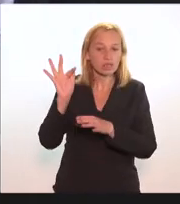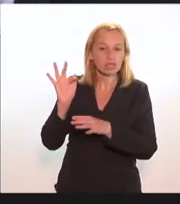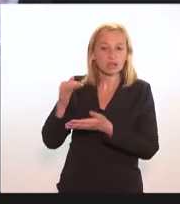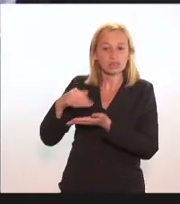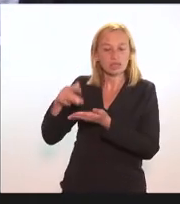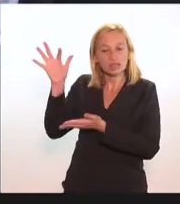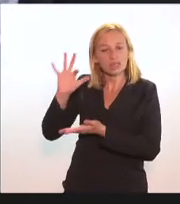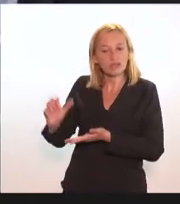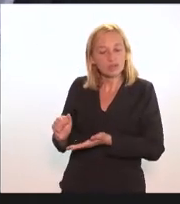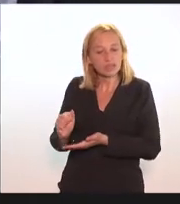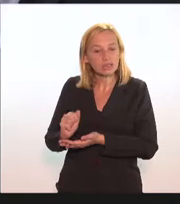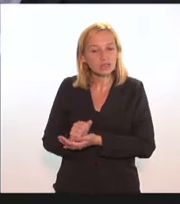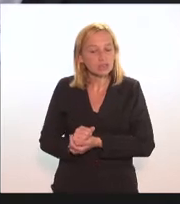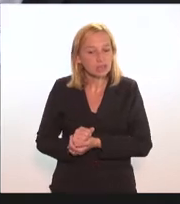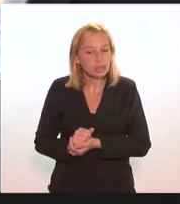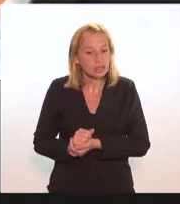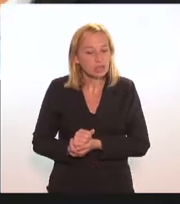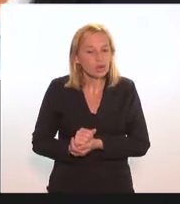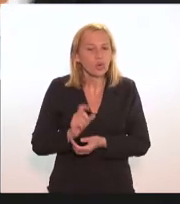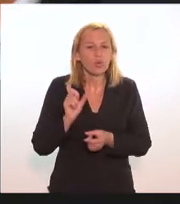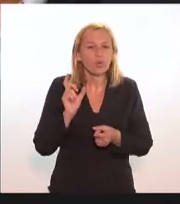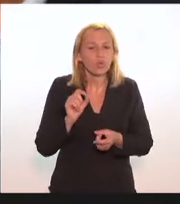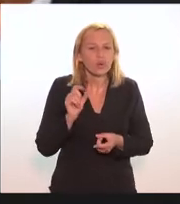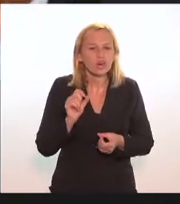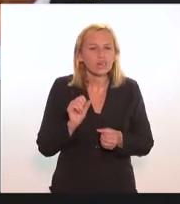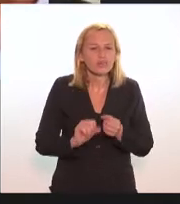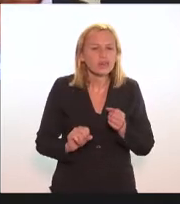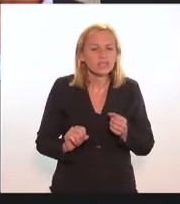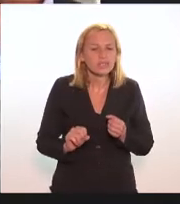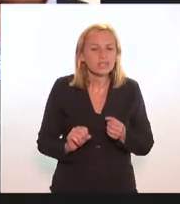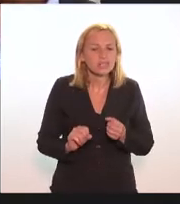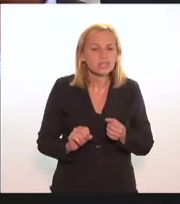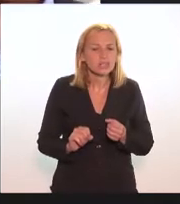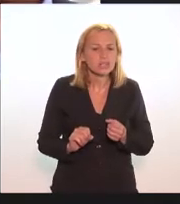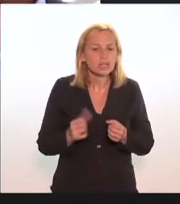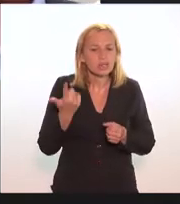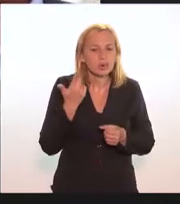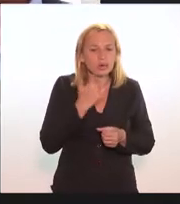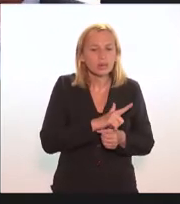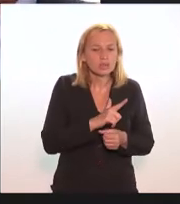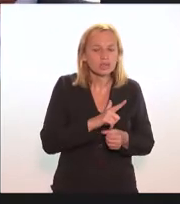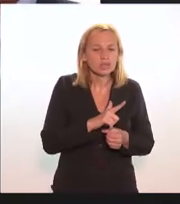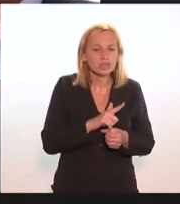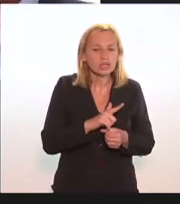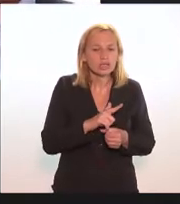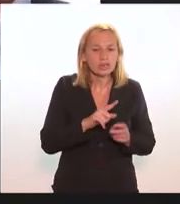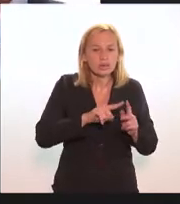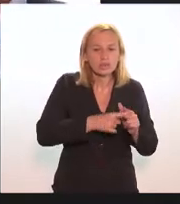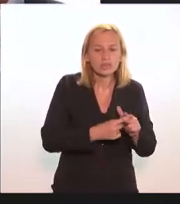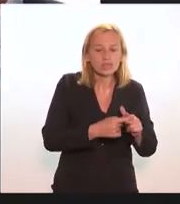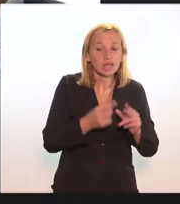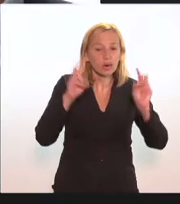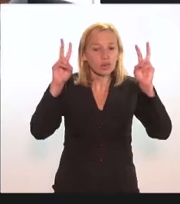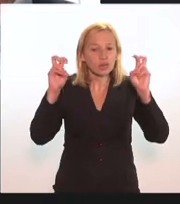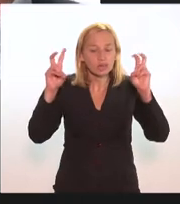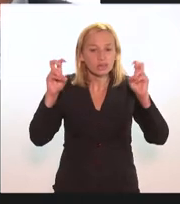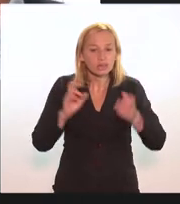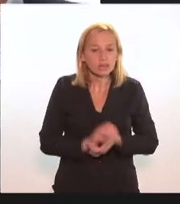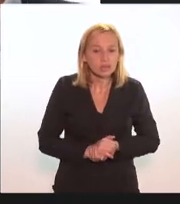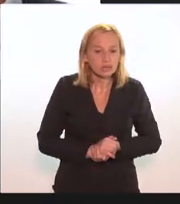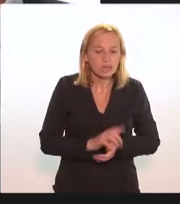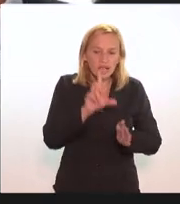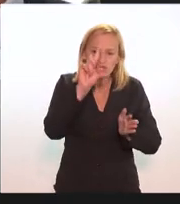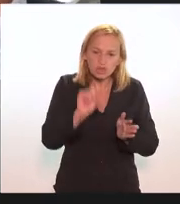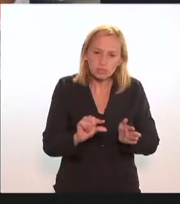Fazenda. Mas o que está sendo feito para conseguir contornar aquela questão? E me pareceu que a redução